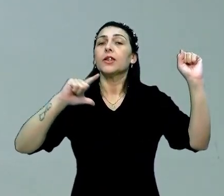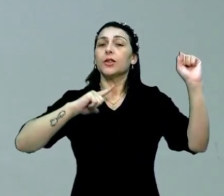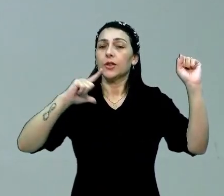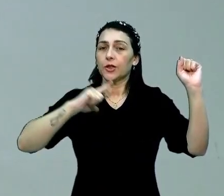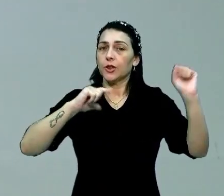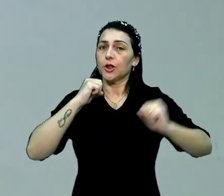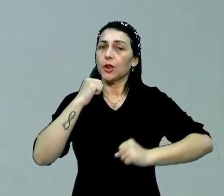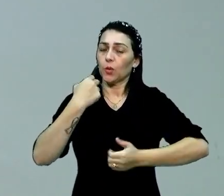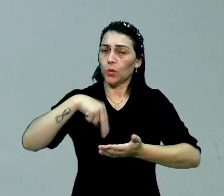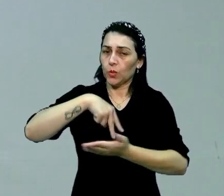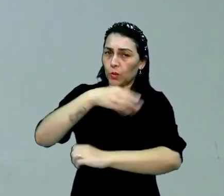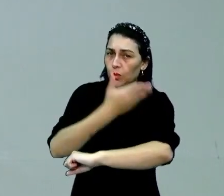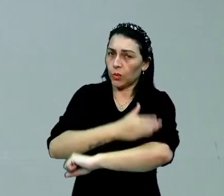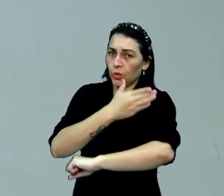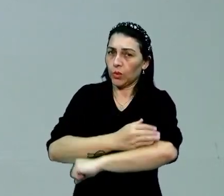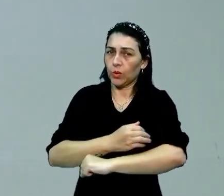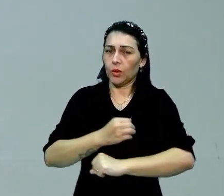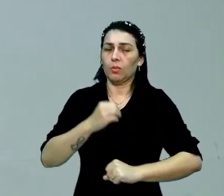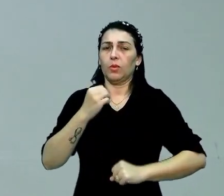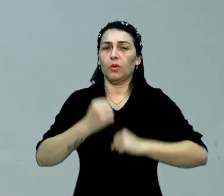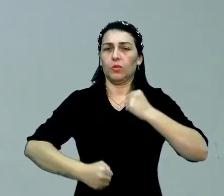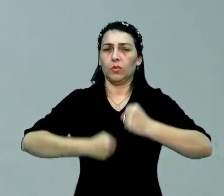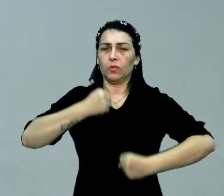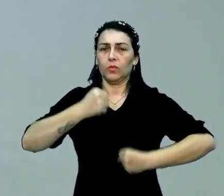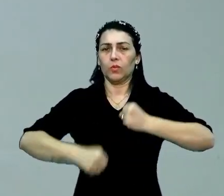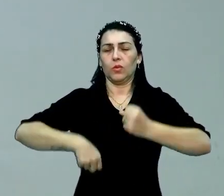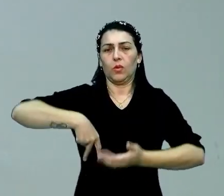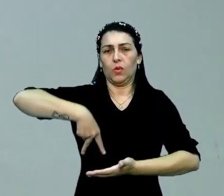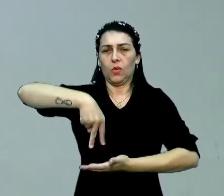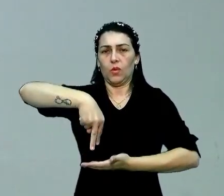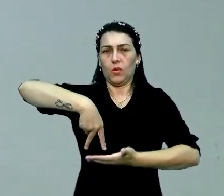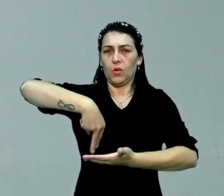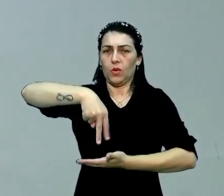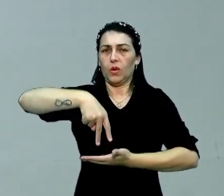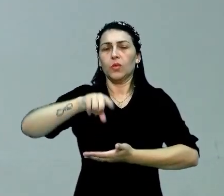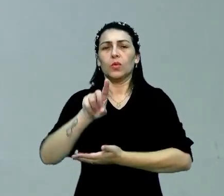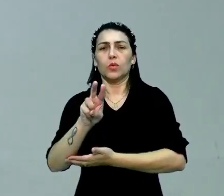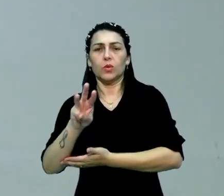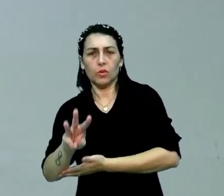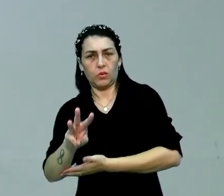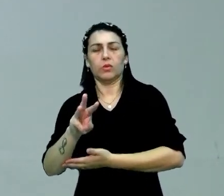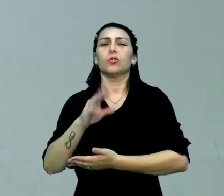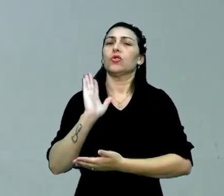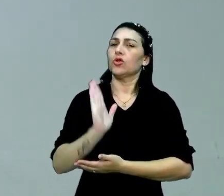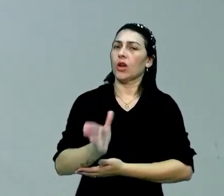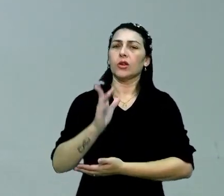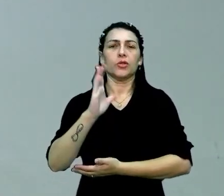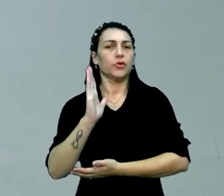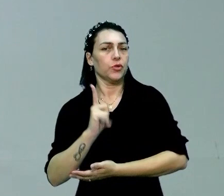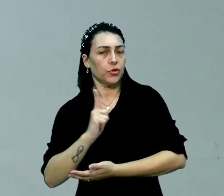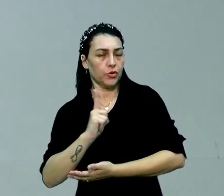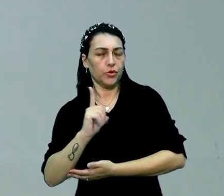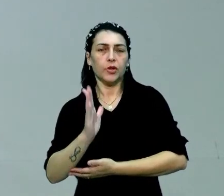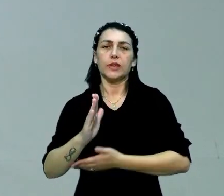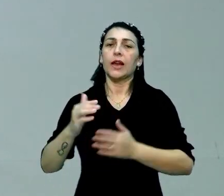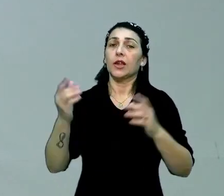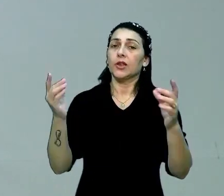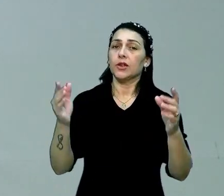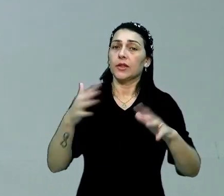existia o treinamento, aquele pessoal 1, 2, 3, 4, 4, 3, 2, 1, enfim, já existia essa dinâmica